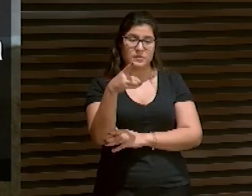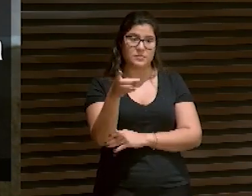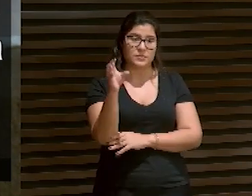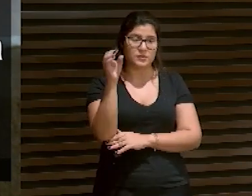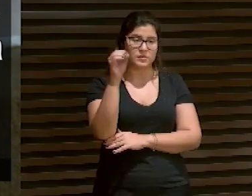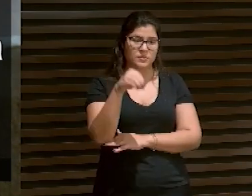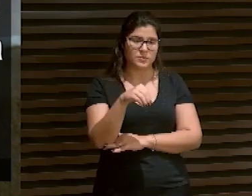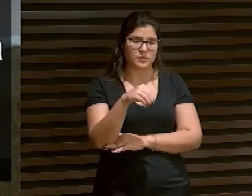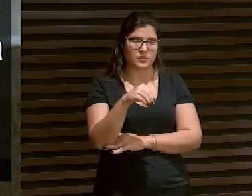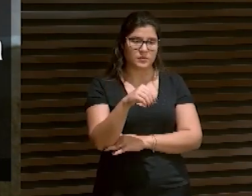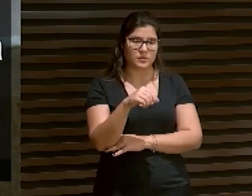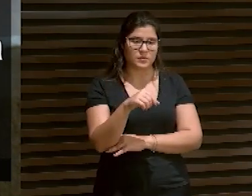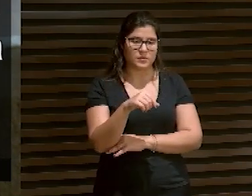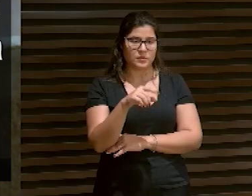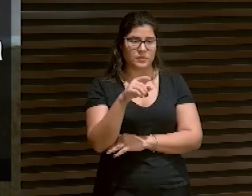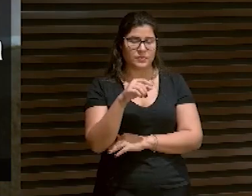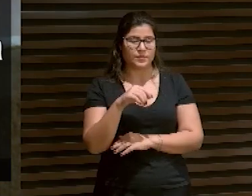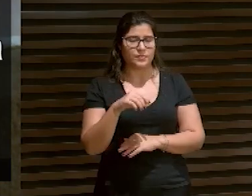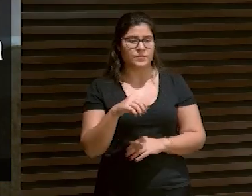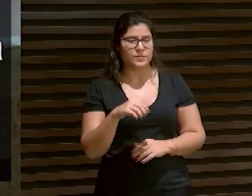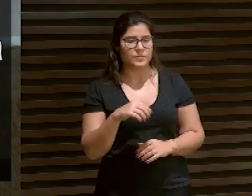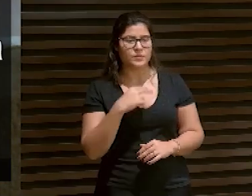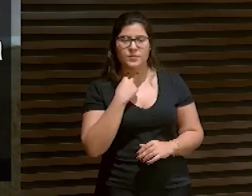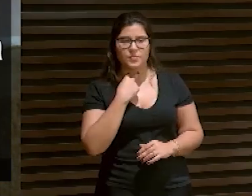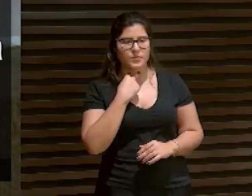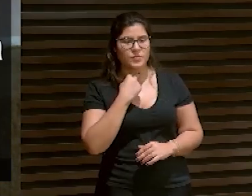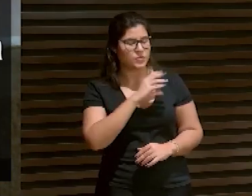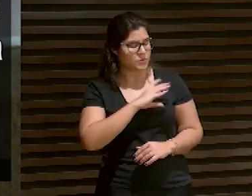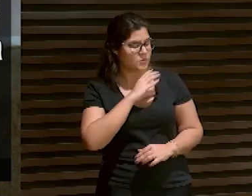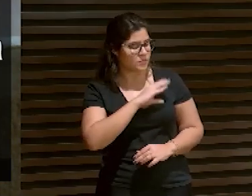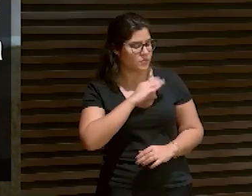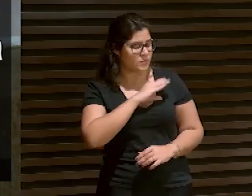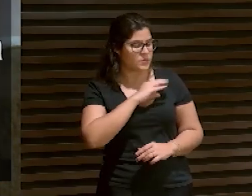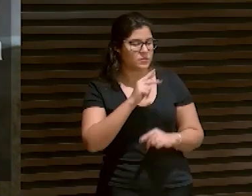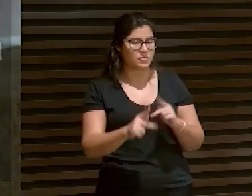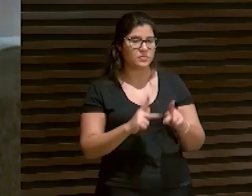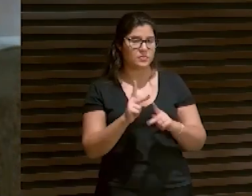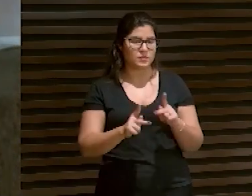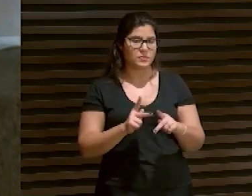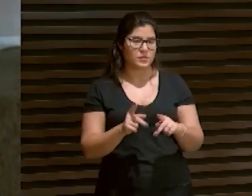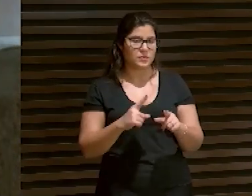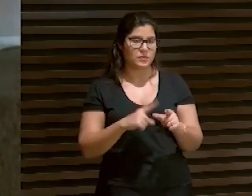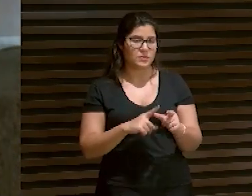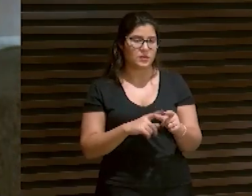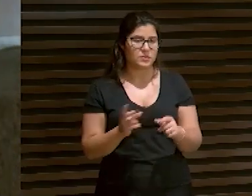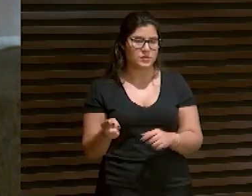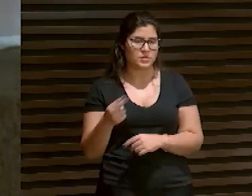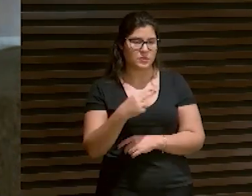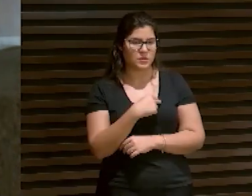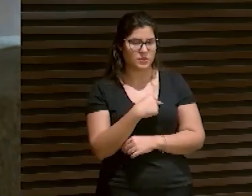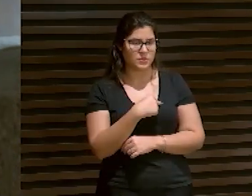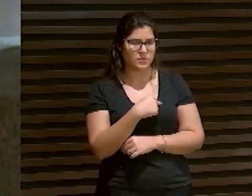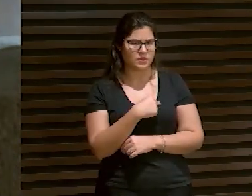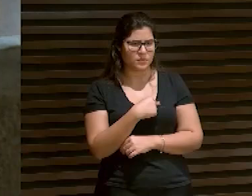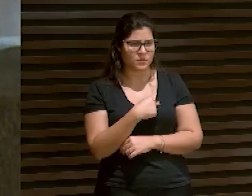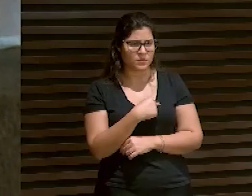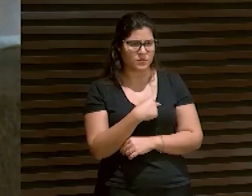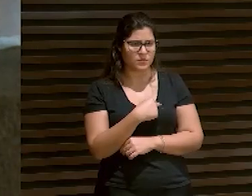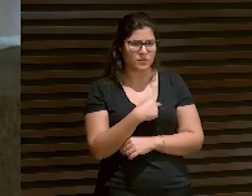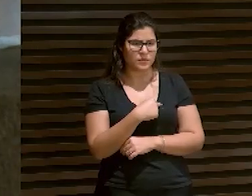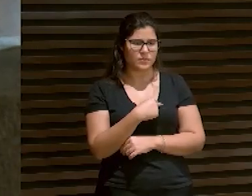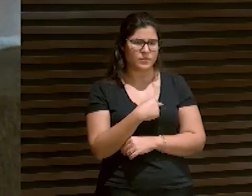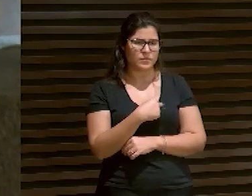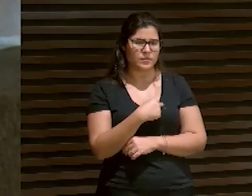cidade de Nínive, em que não há mais de 120 mil pessoas que não sabem discernir entre a mão direita e a mão esquerda, e também